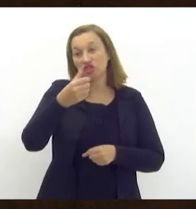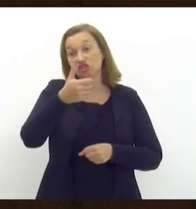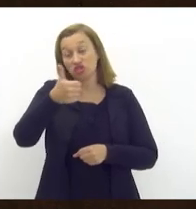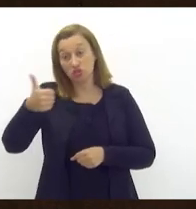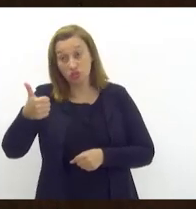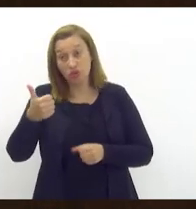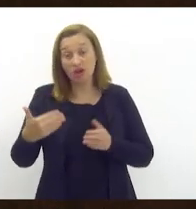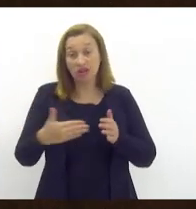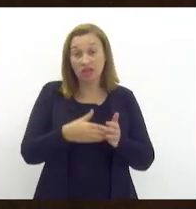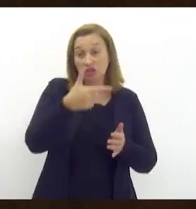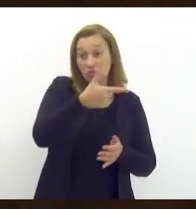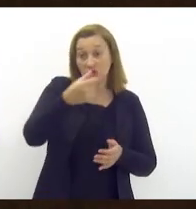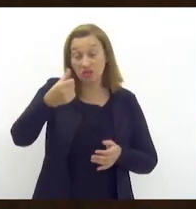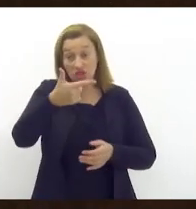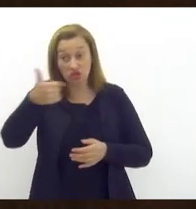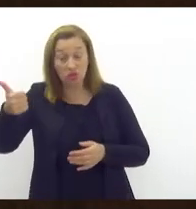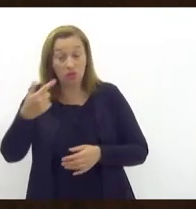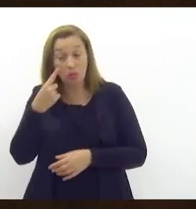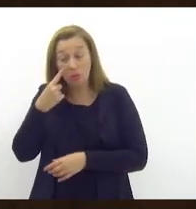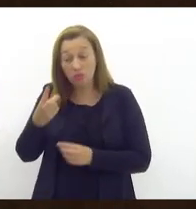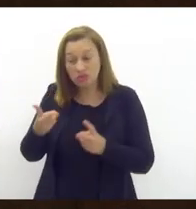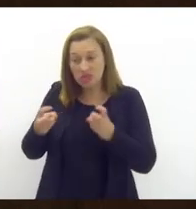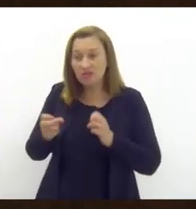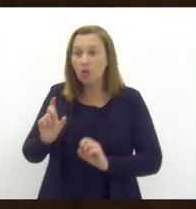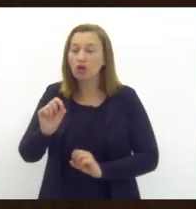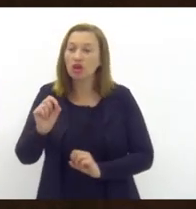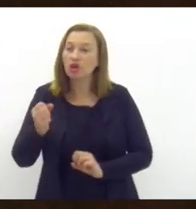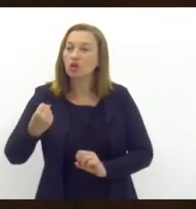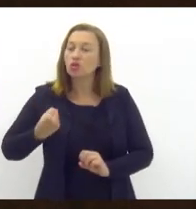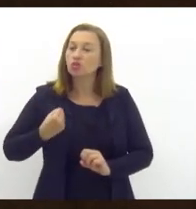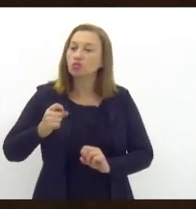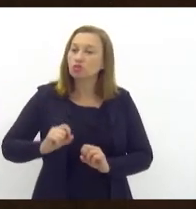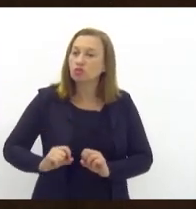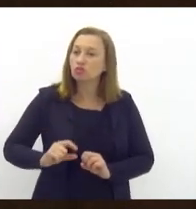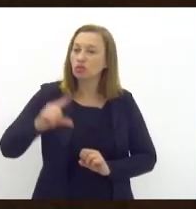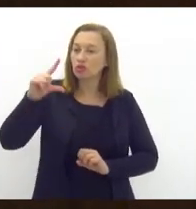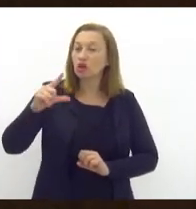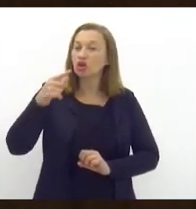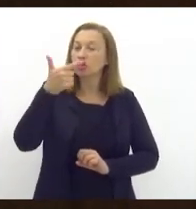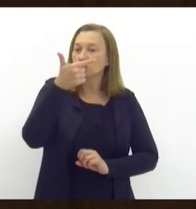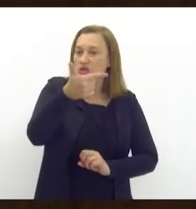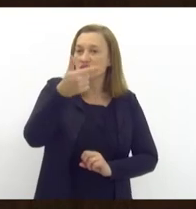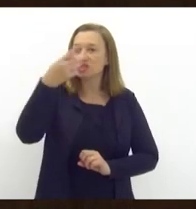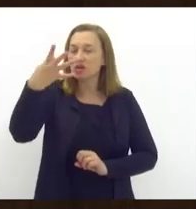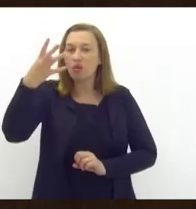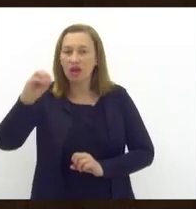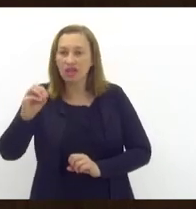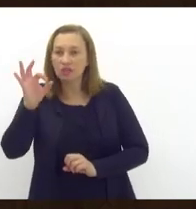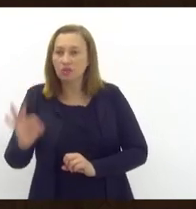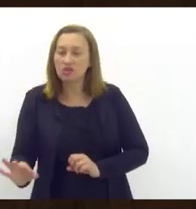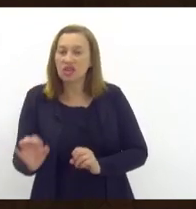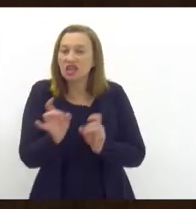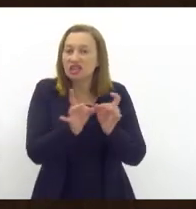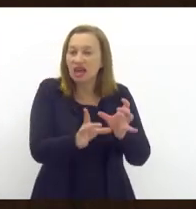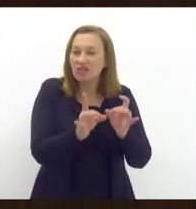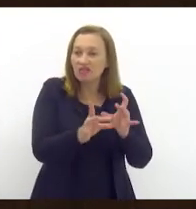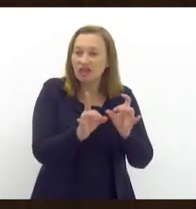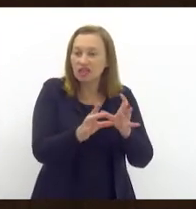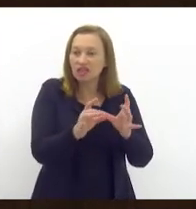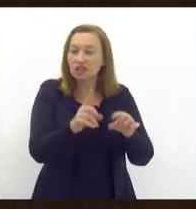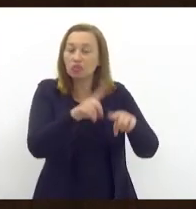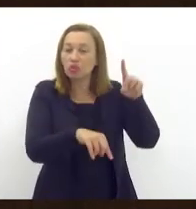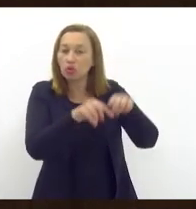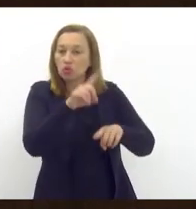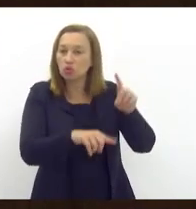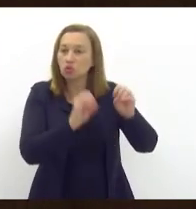2022, nós vamos verificar que houve um aumento de 240% nas vendas de produto online,